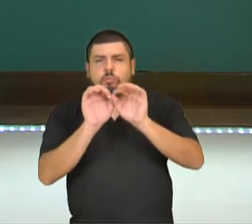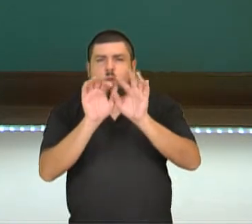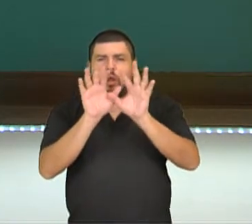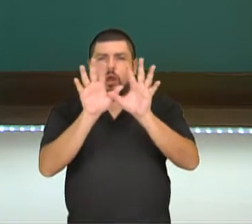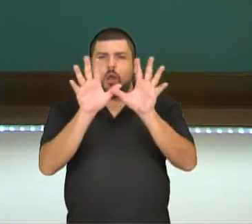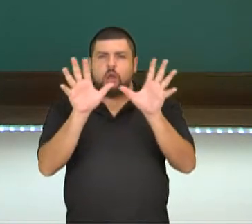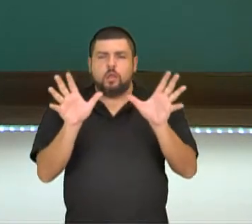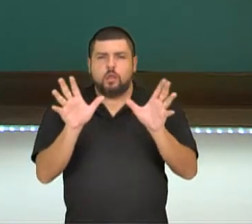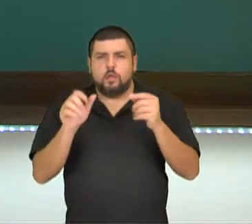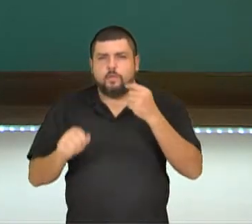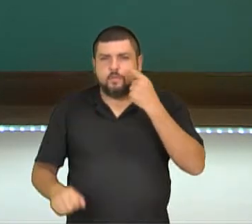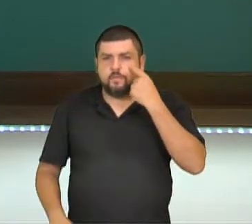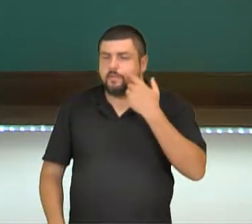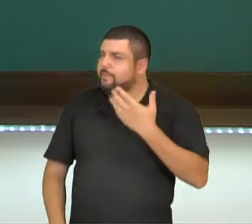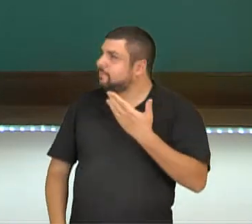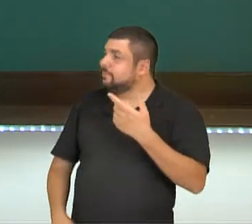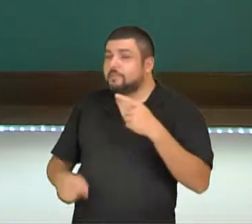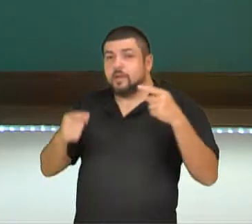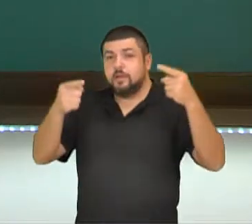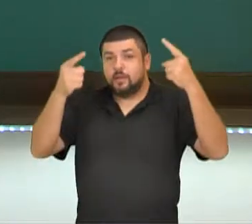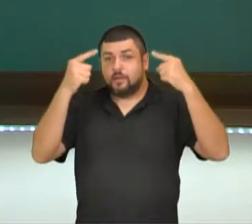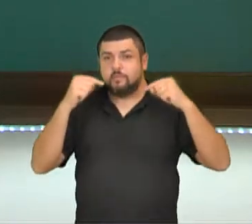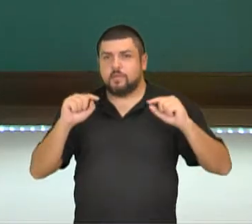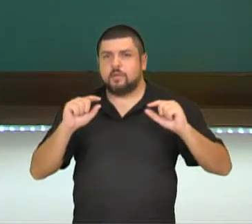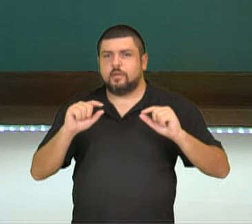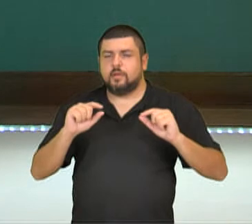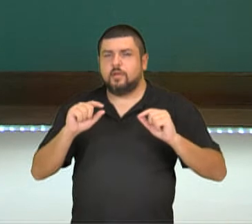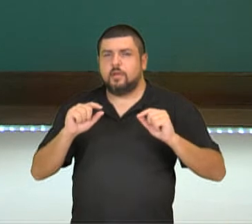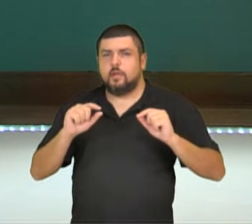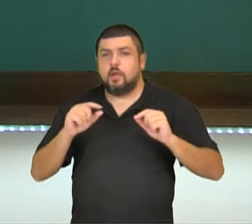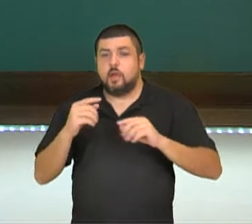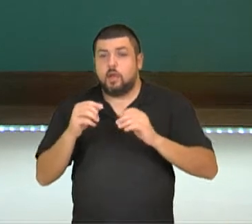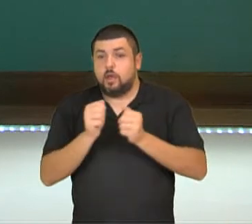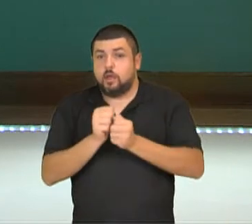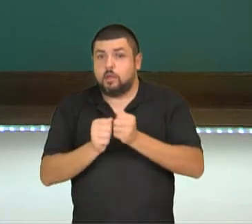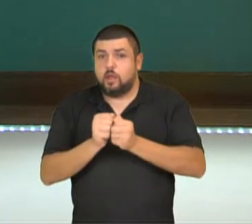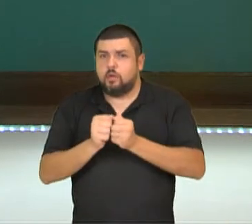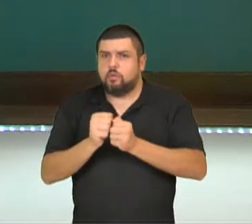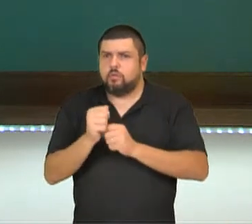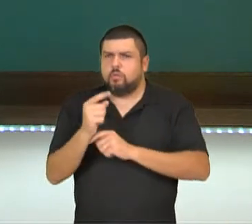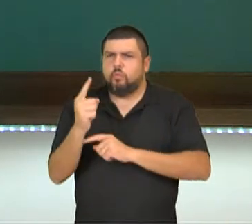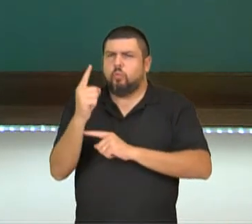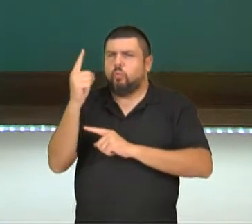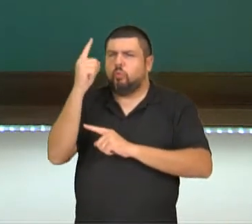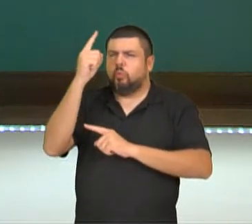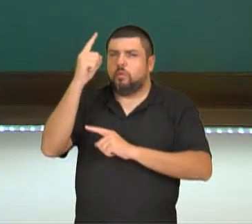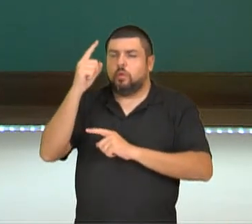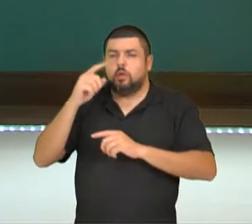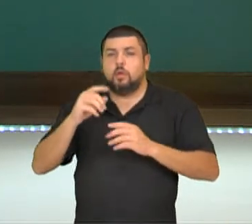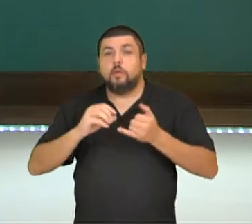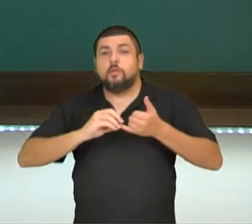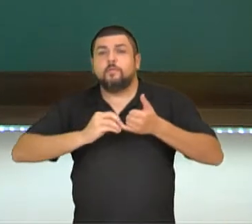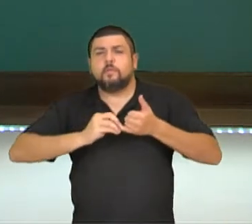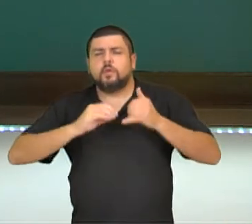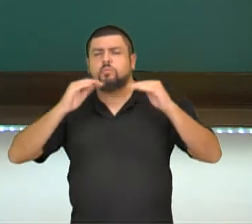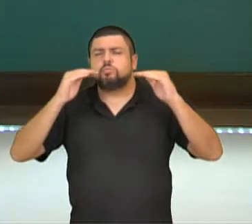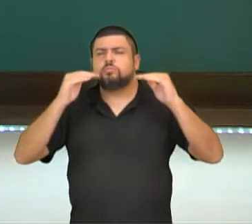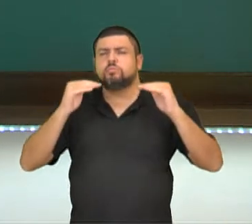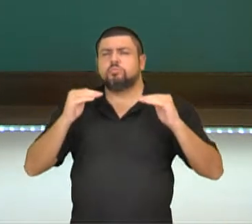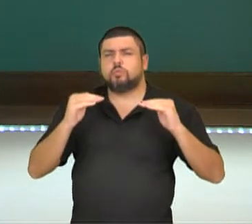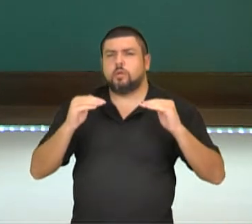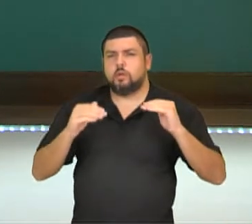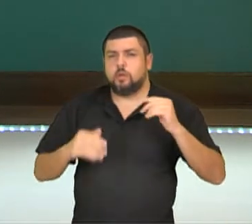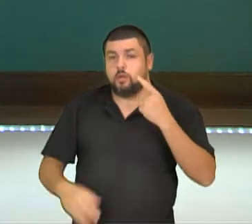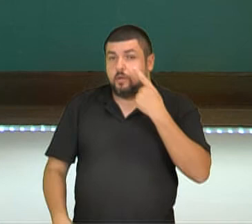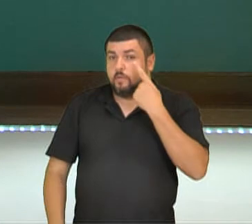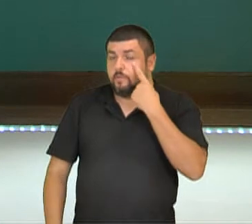cortado. Olha a lavoura de feijão. A de arroz, ela é mais alta. A do feijão, ela é um pouquinho mais baixa. Mas aqui, esse feijão, ele está quase